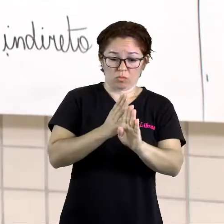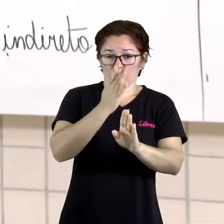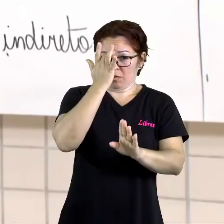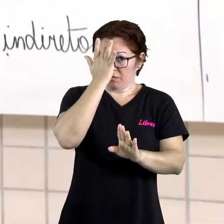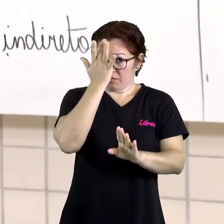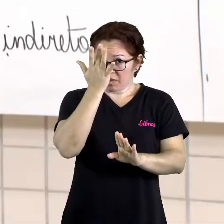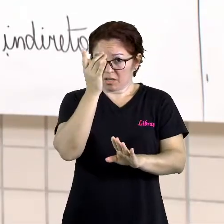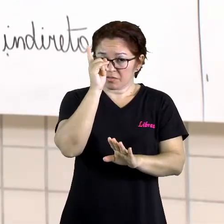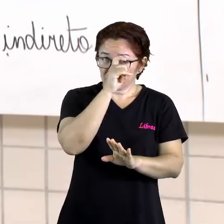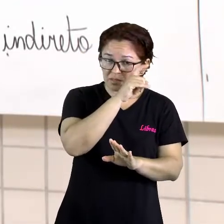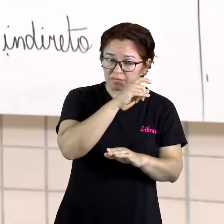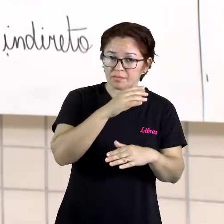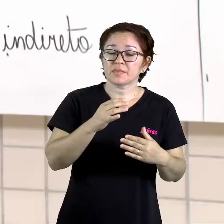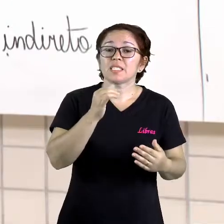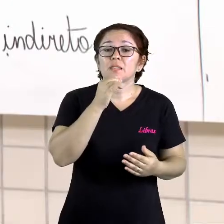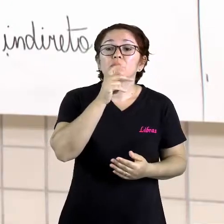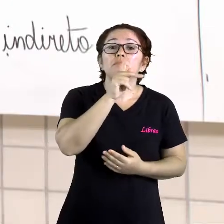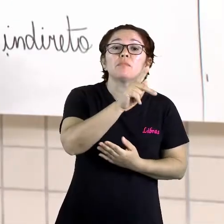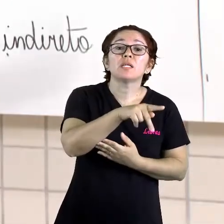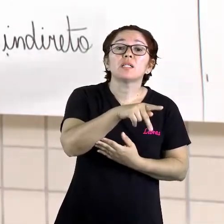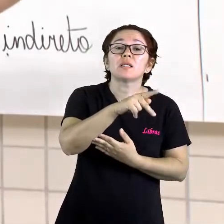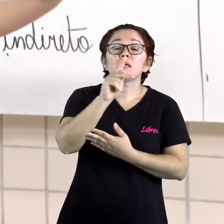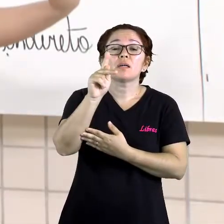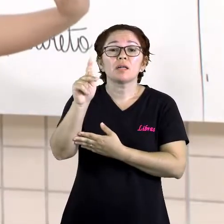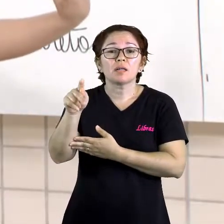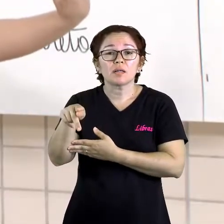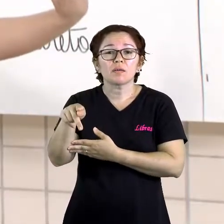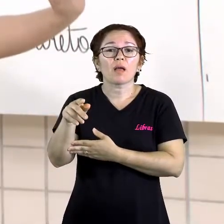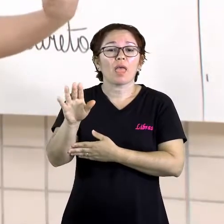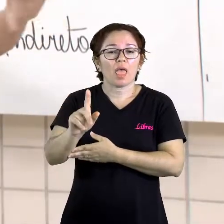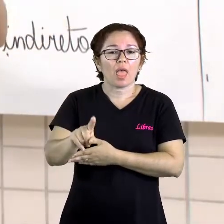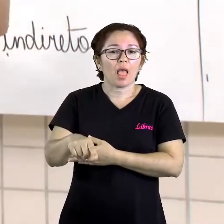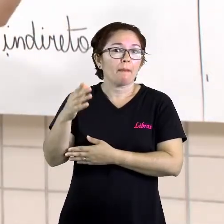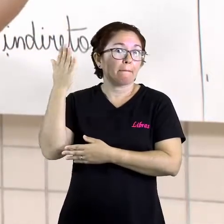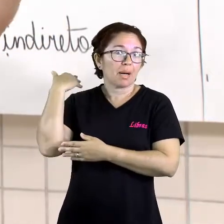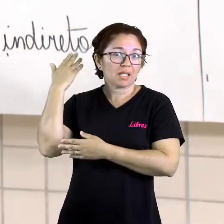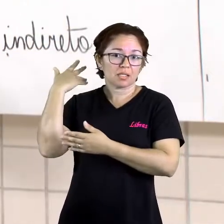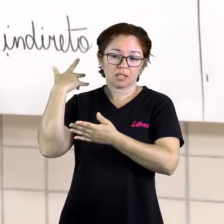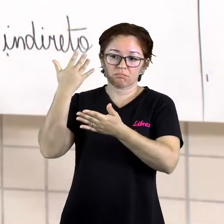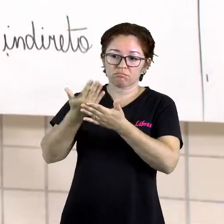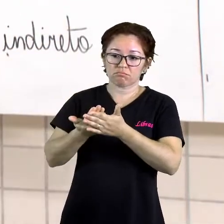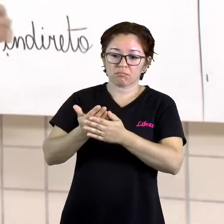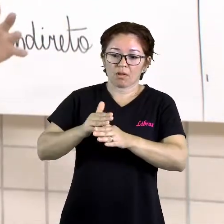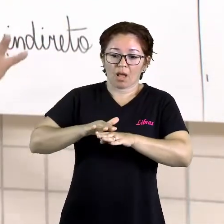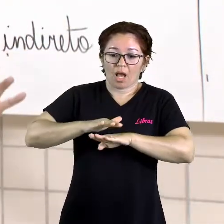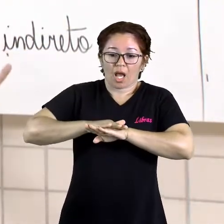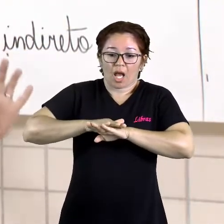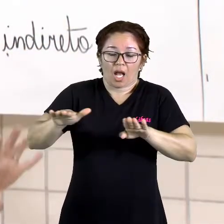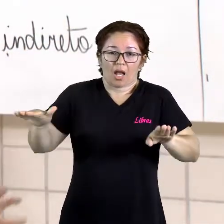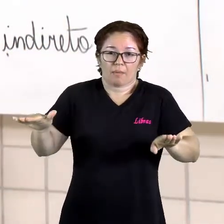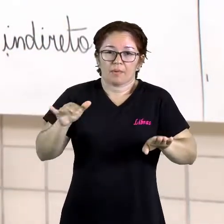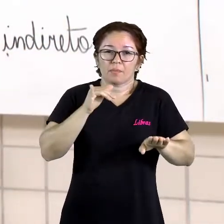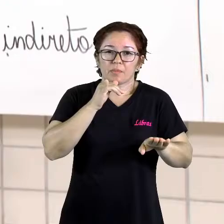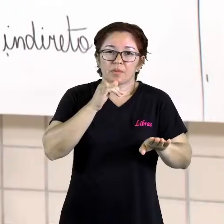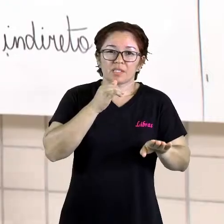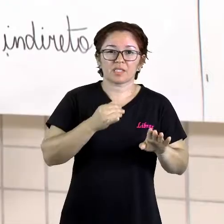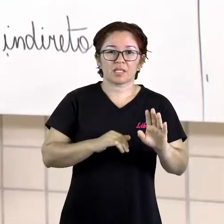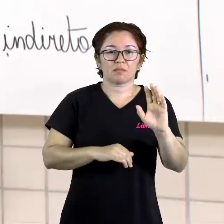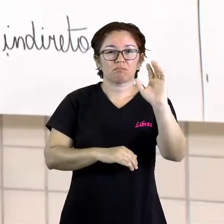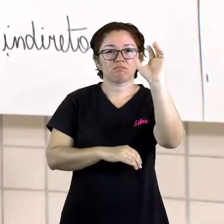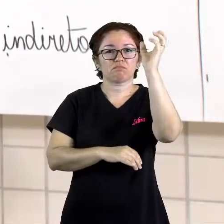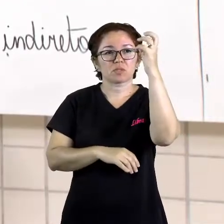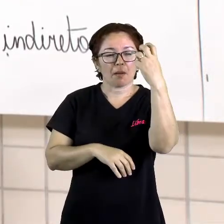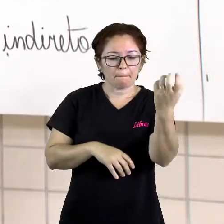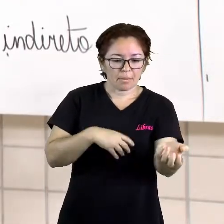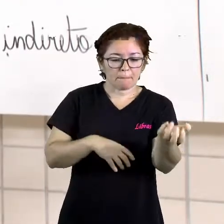para vocês que o pretérito perfeito é um passado concluído. Catei pequi. Catei, terminei